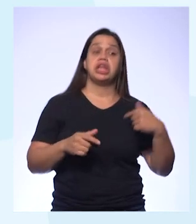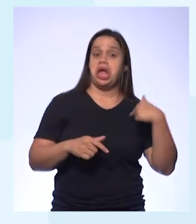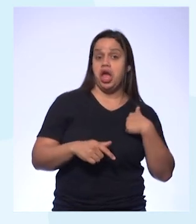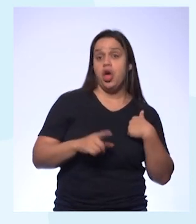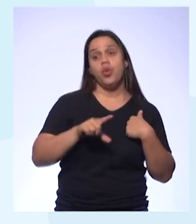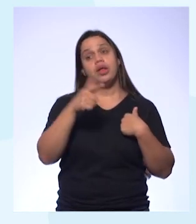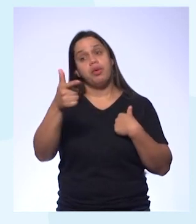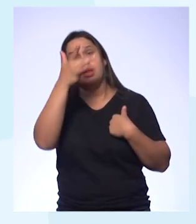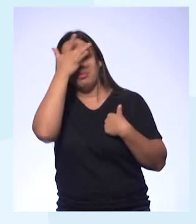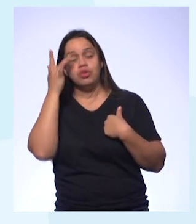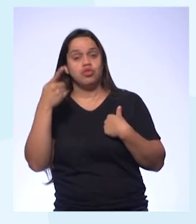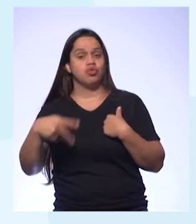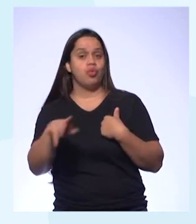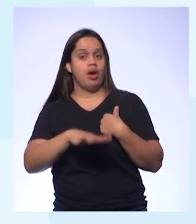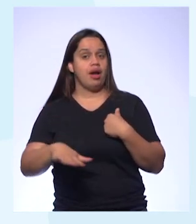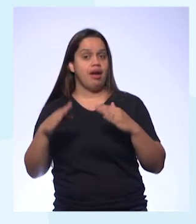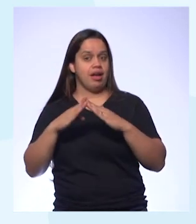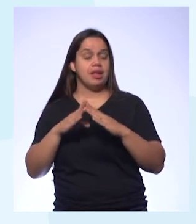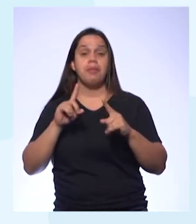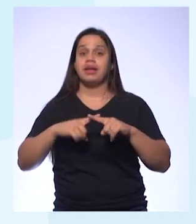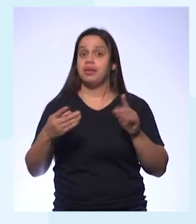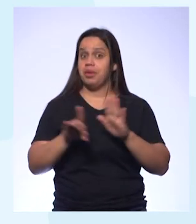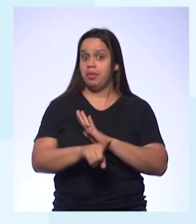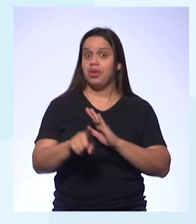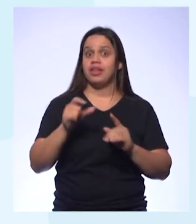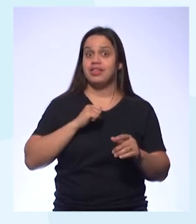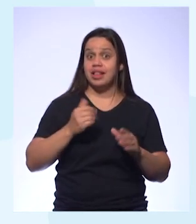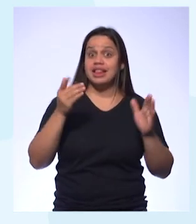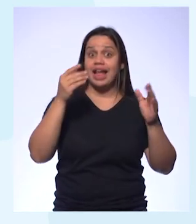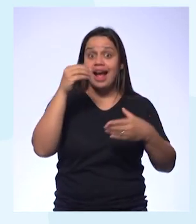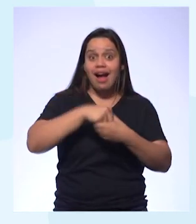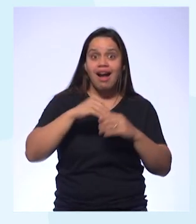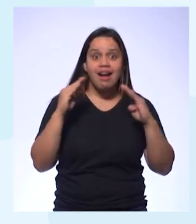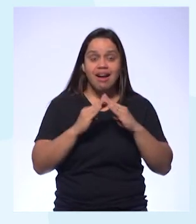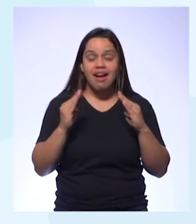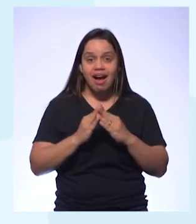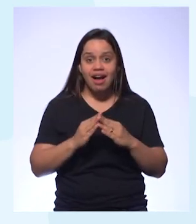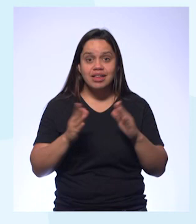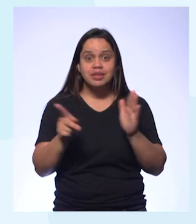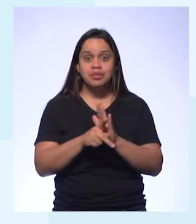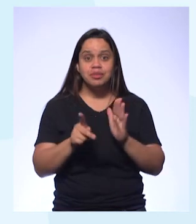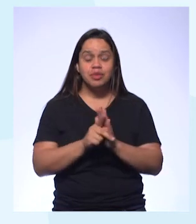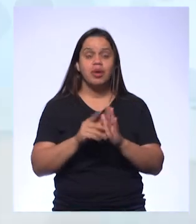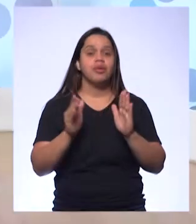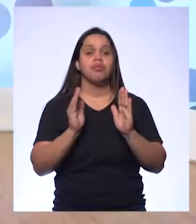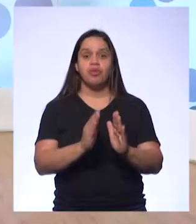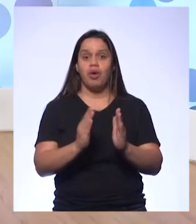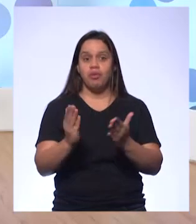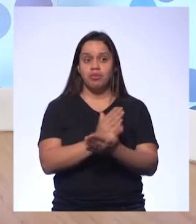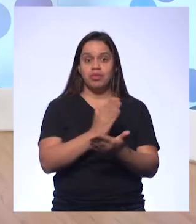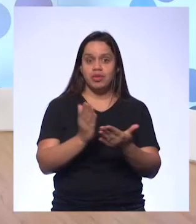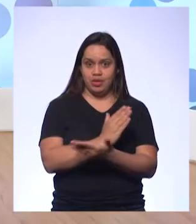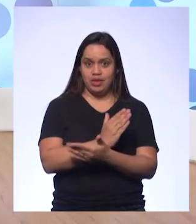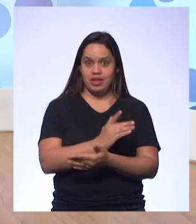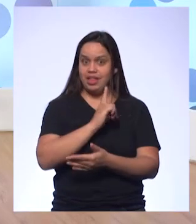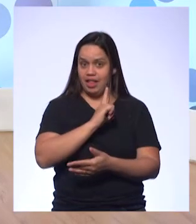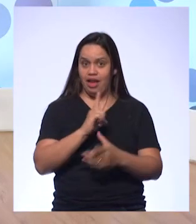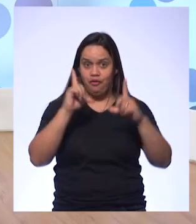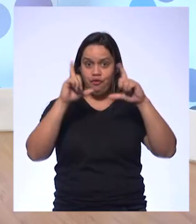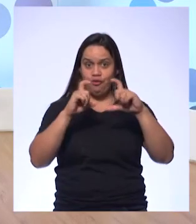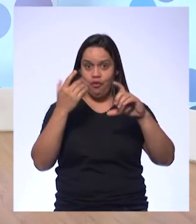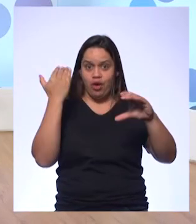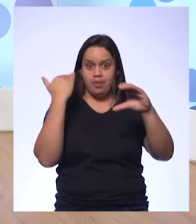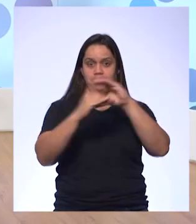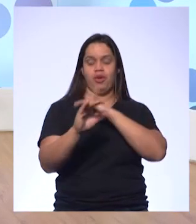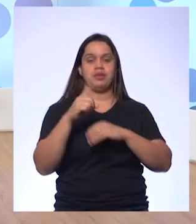tem. Mas eu queria saber se alguém tem uma enciclopédia. Vamos colocar um desafio? Quem tiver enciclopédia vai tirar foto hoje e postar pra gente? Boa, posta